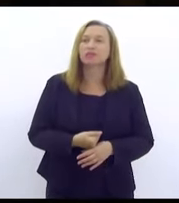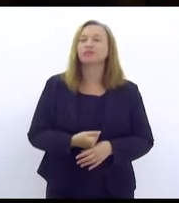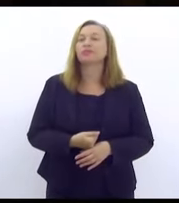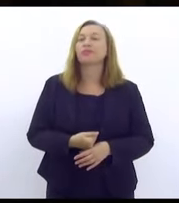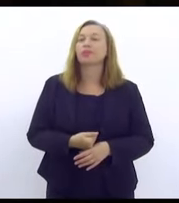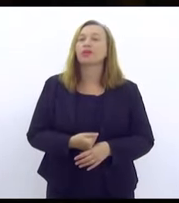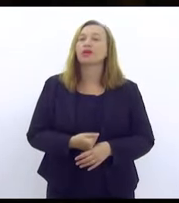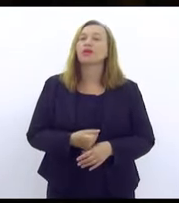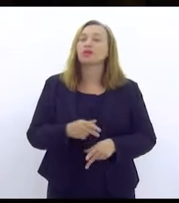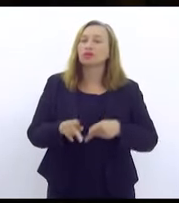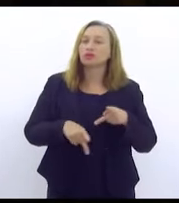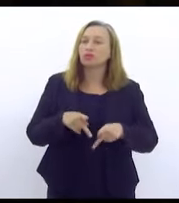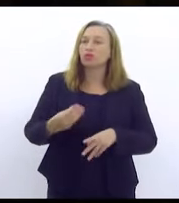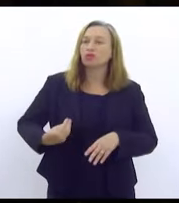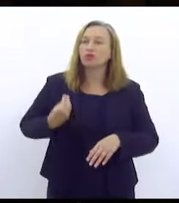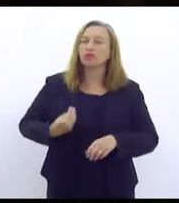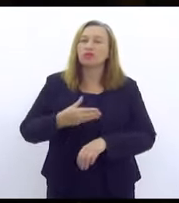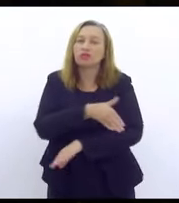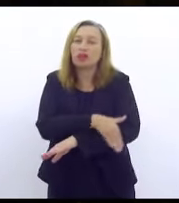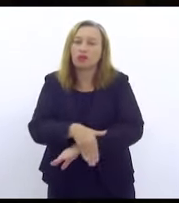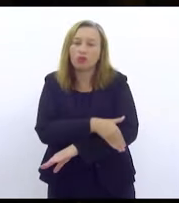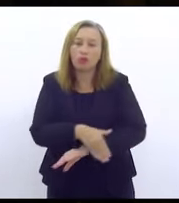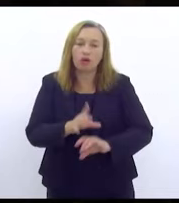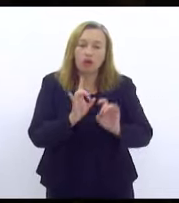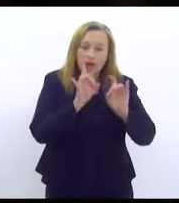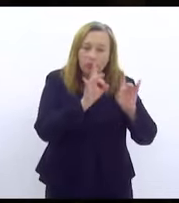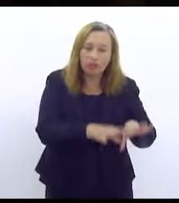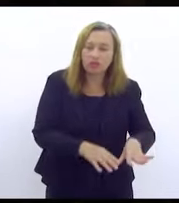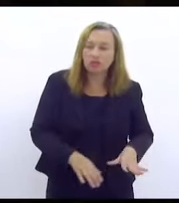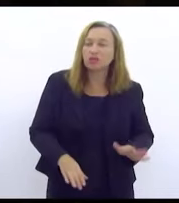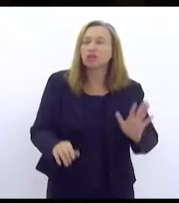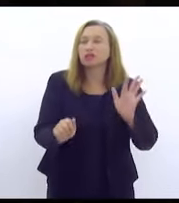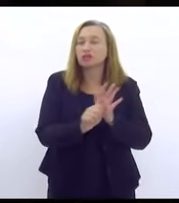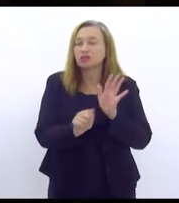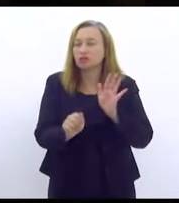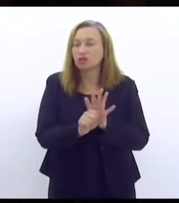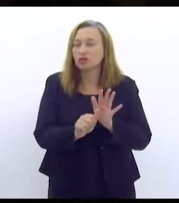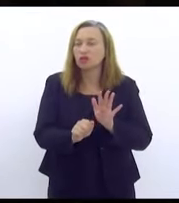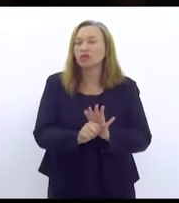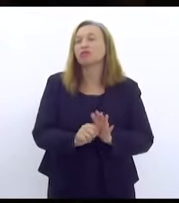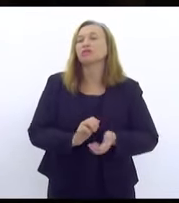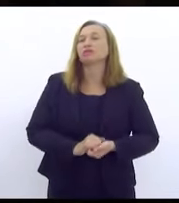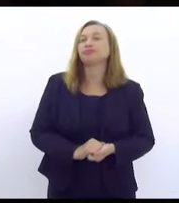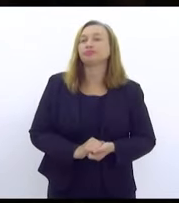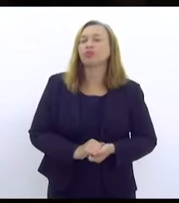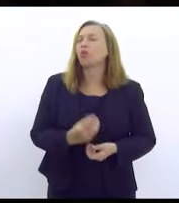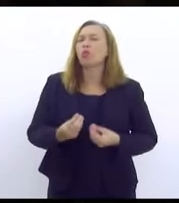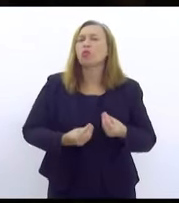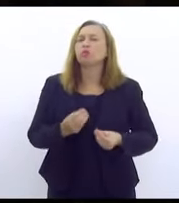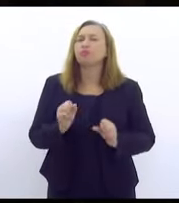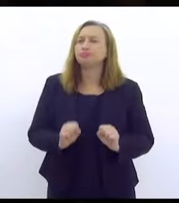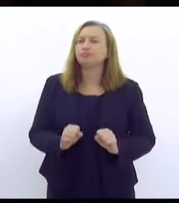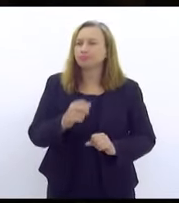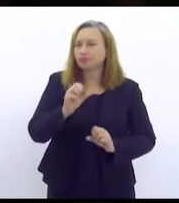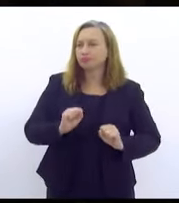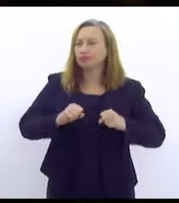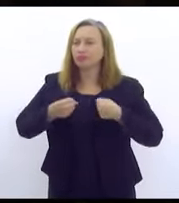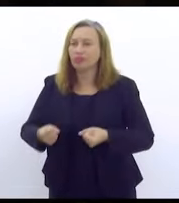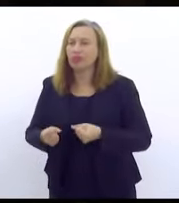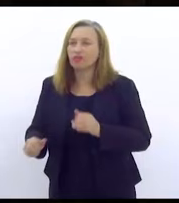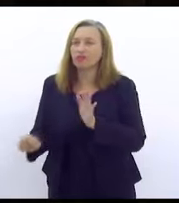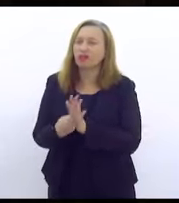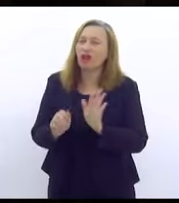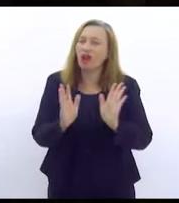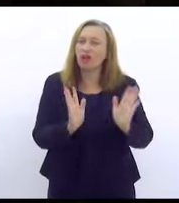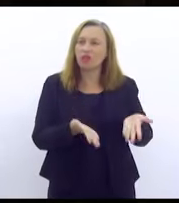essa população que vive marginalizada, nas cracolândias, consumindo droga. Como é que pode alguém que defende a droga querer